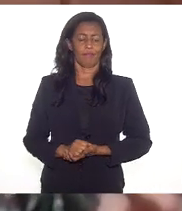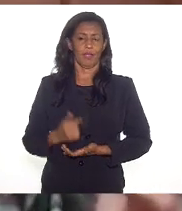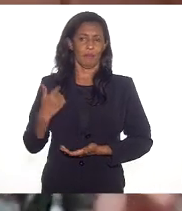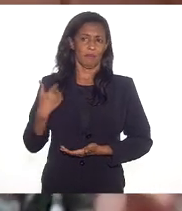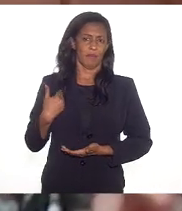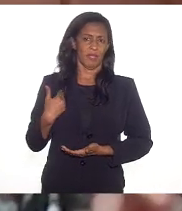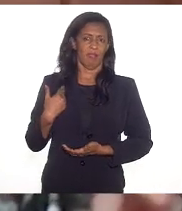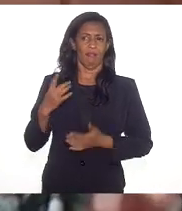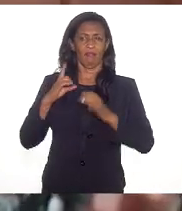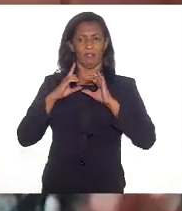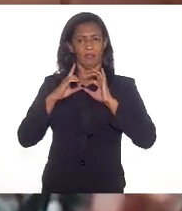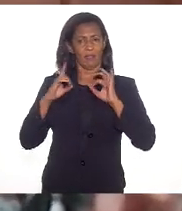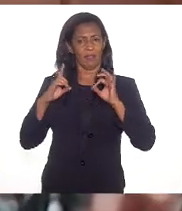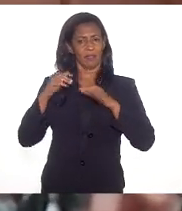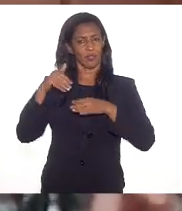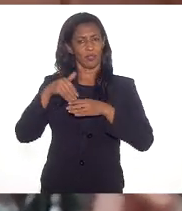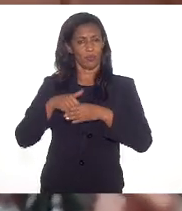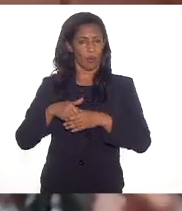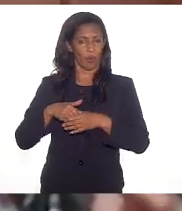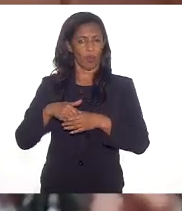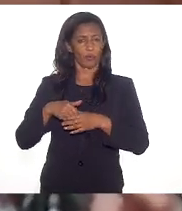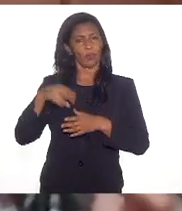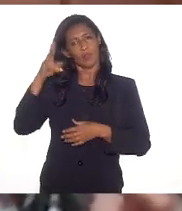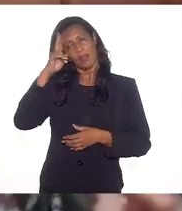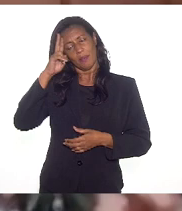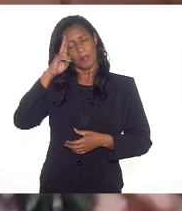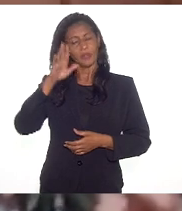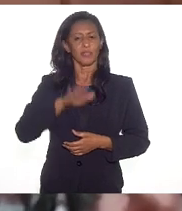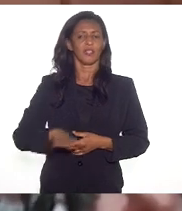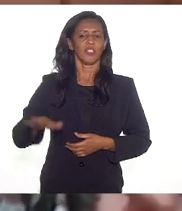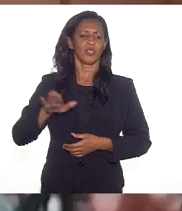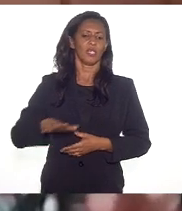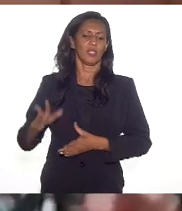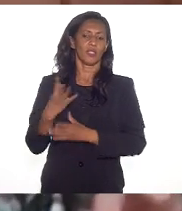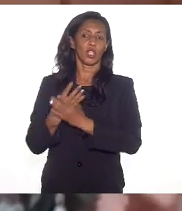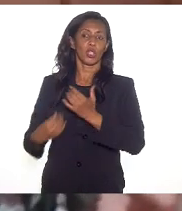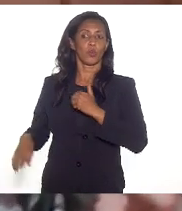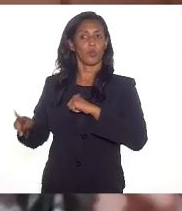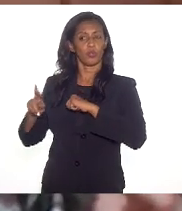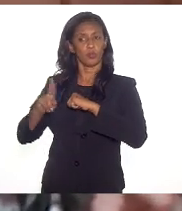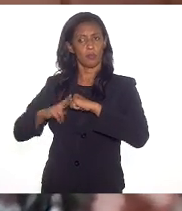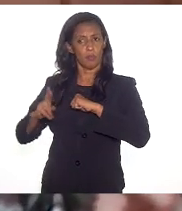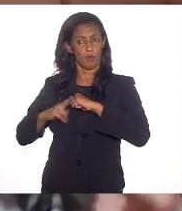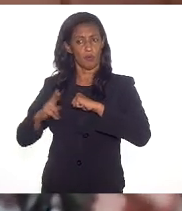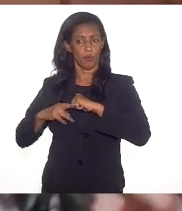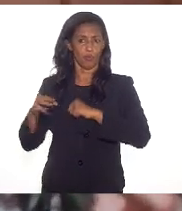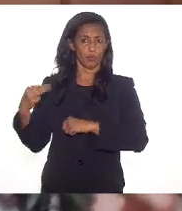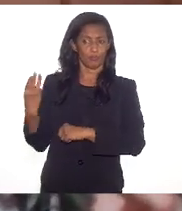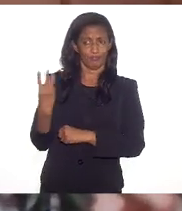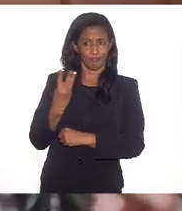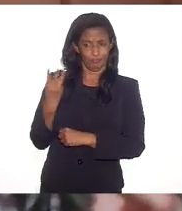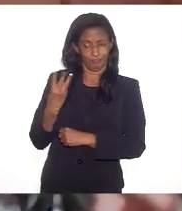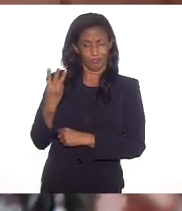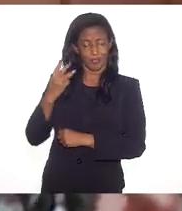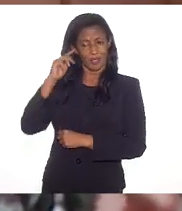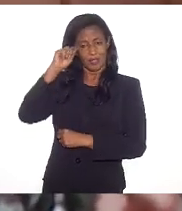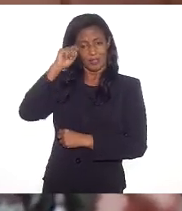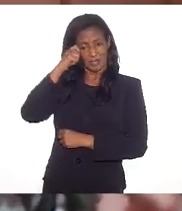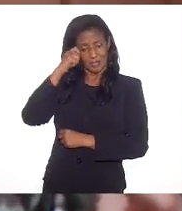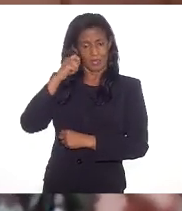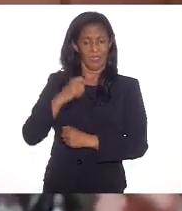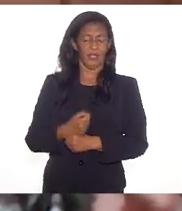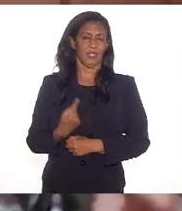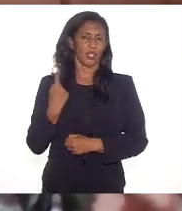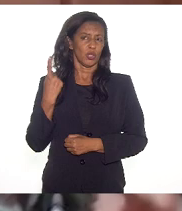voto em memória das crianças desaparecidas, mas referenciando essas três crianças negras de um